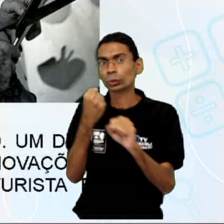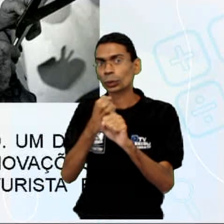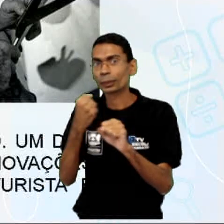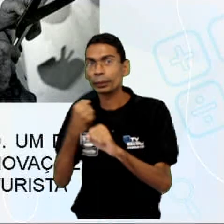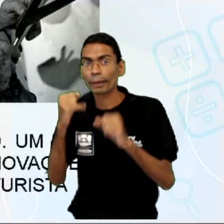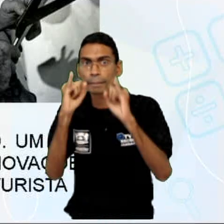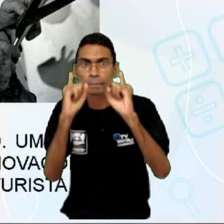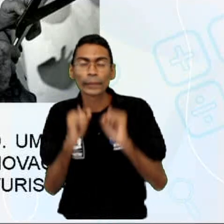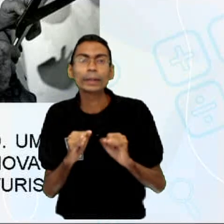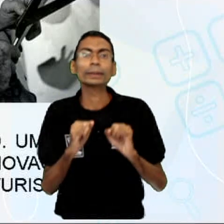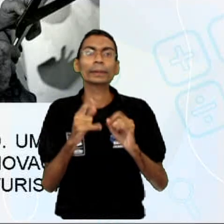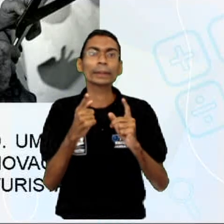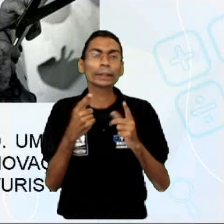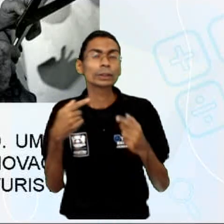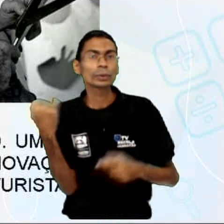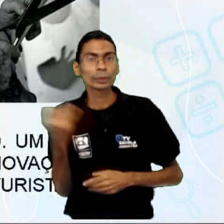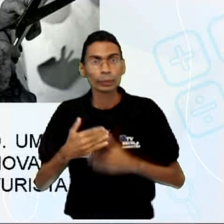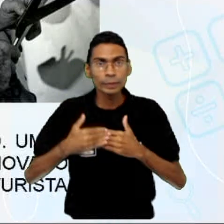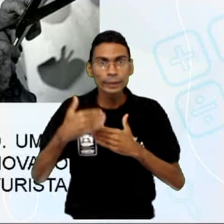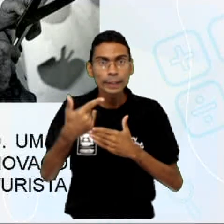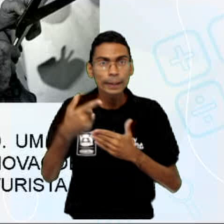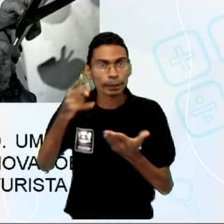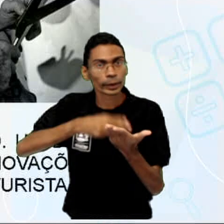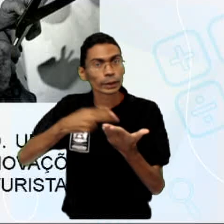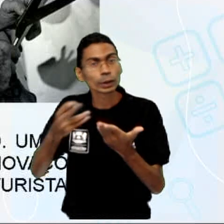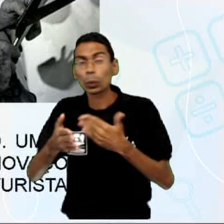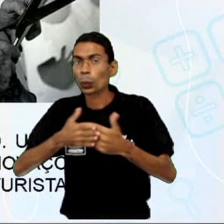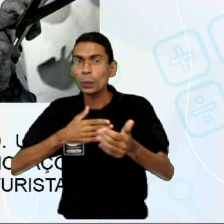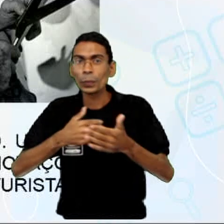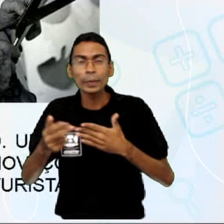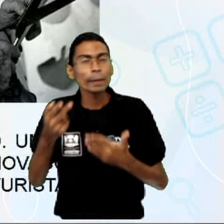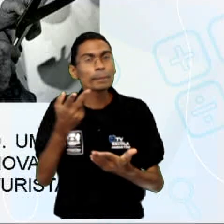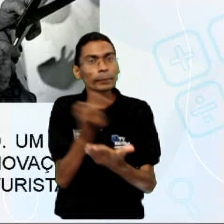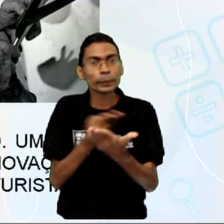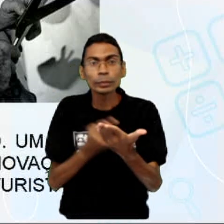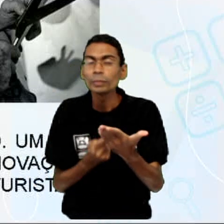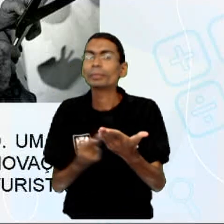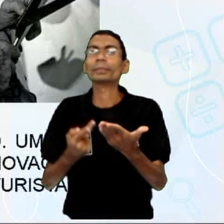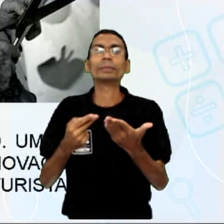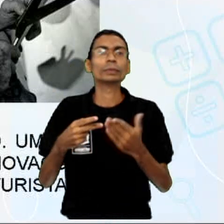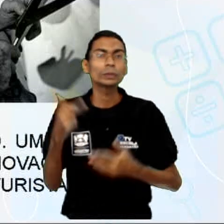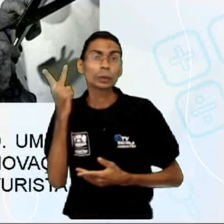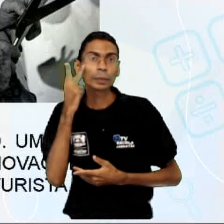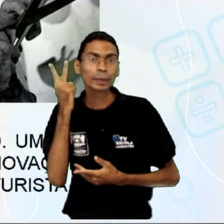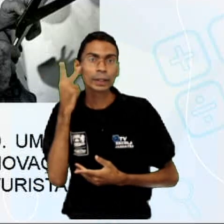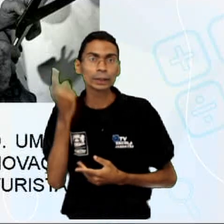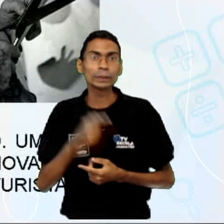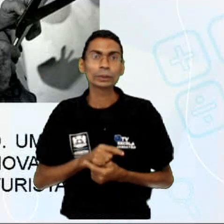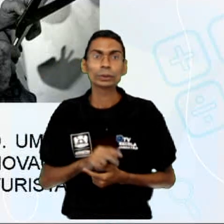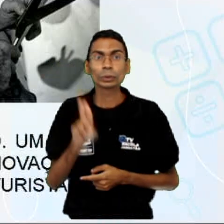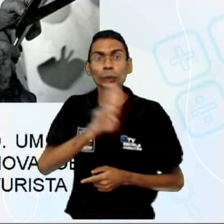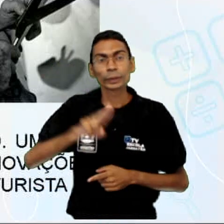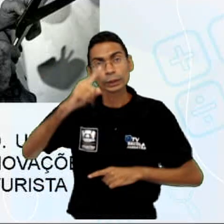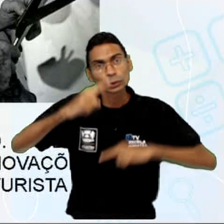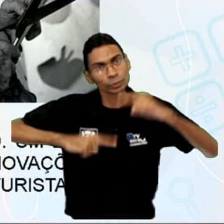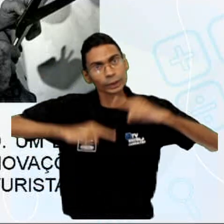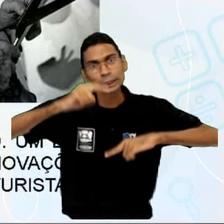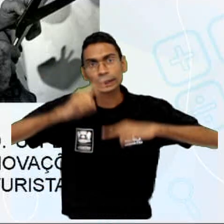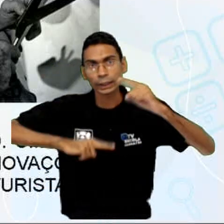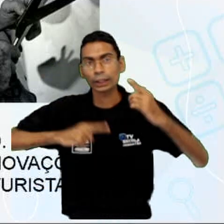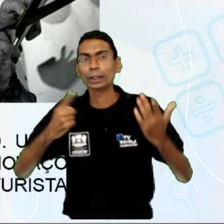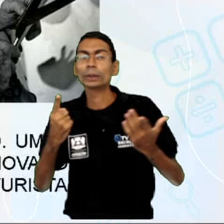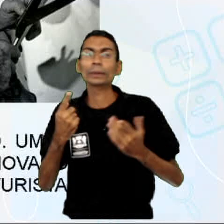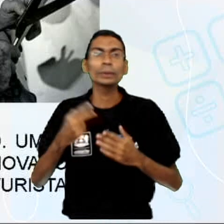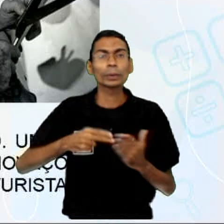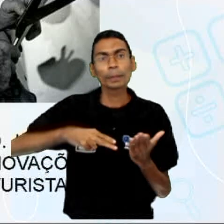início, ele pintava como qualquer pintor normal, usando os instrumentos convencionais, que é o pincel e a tinta